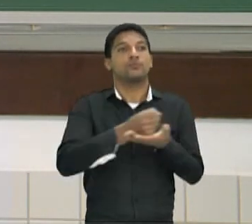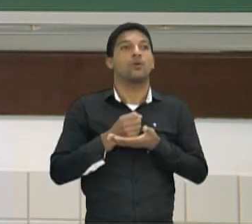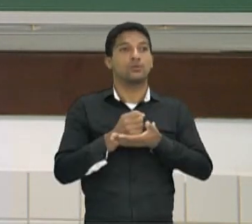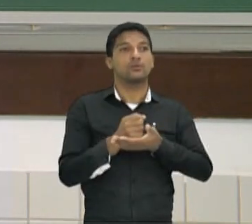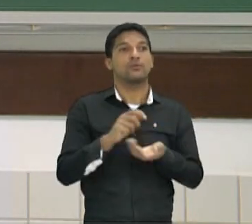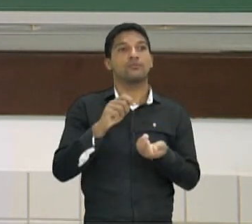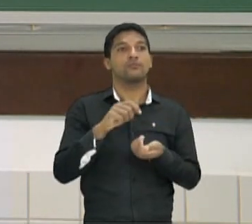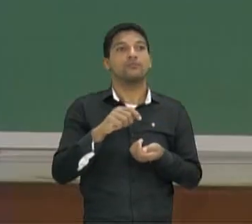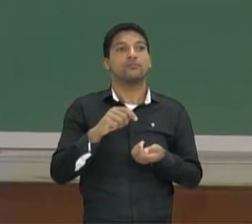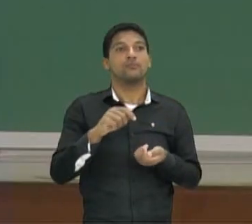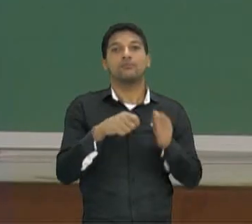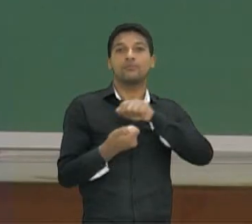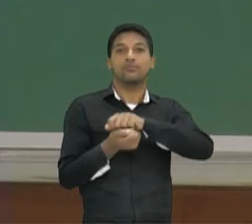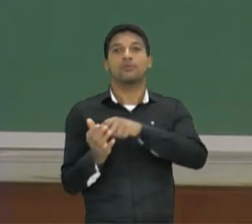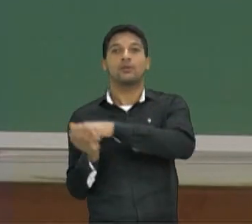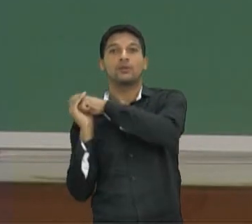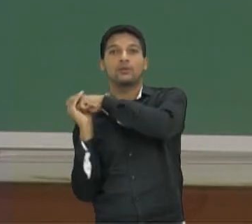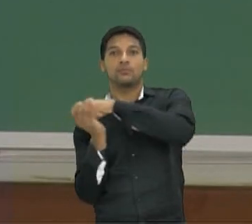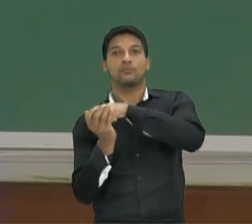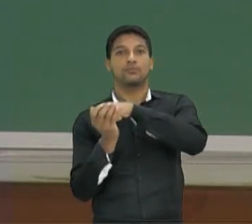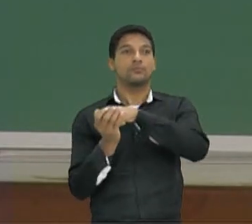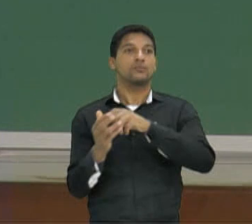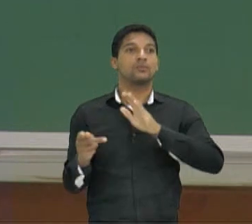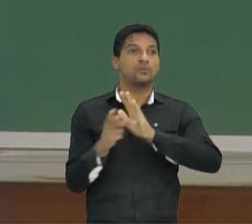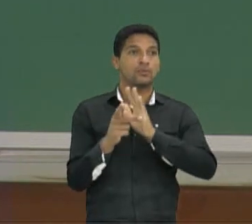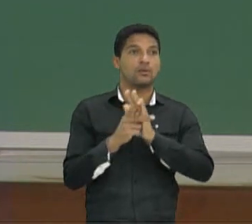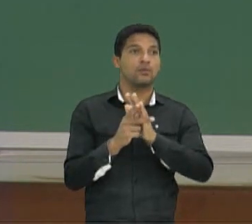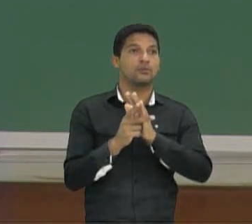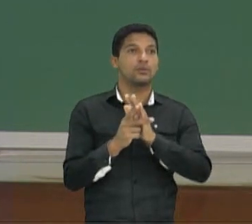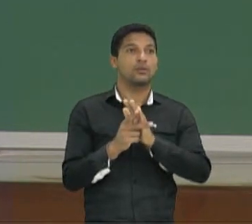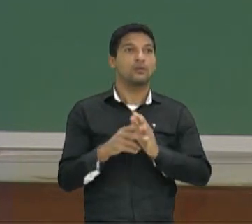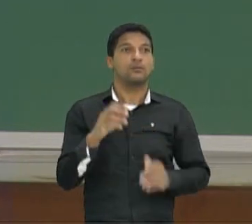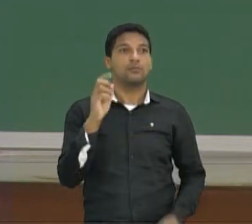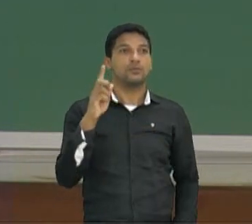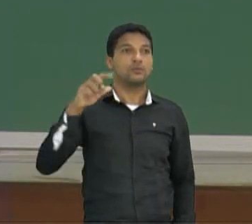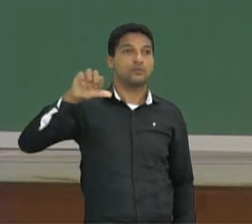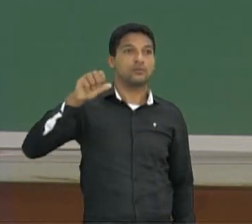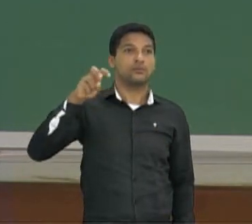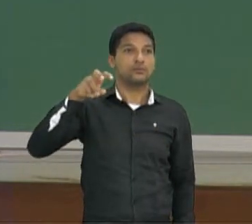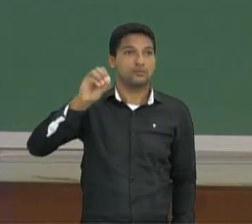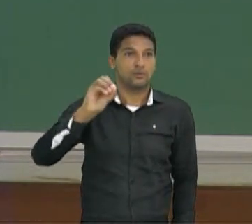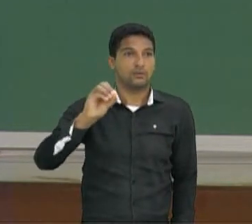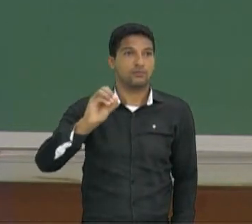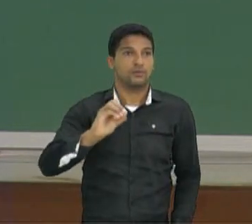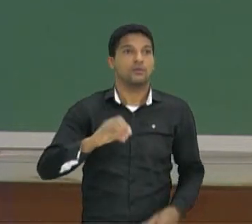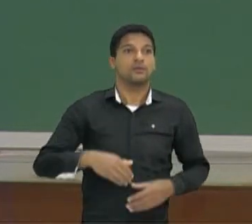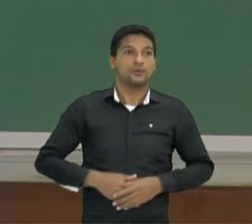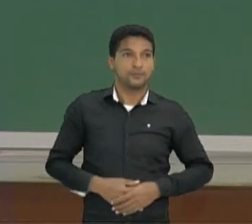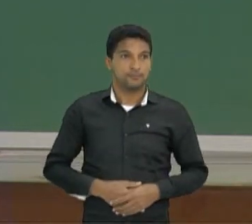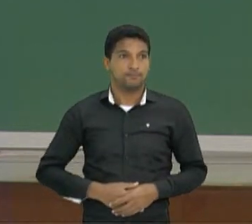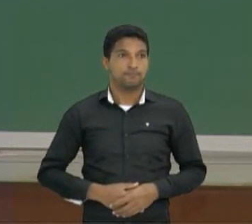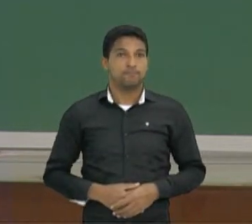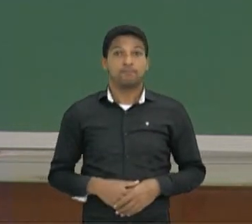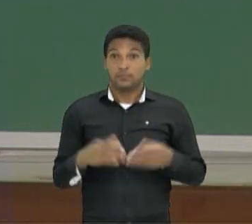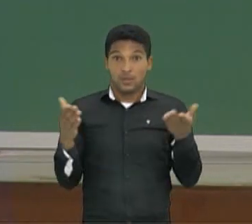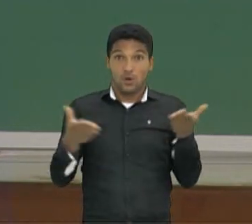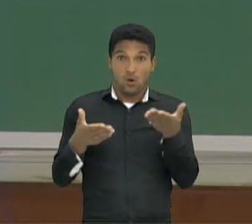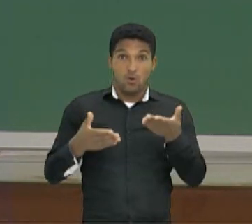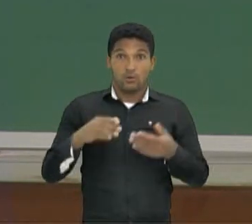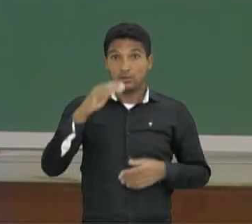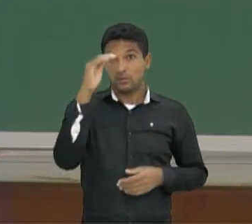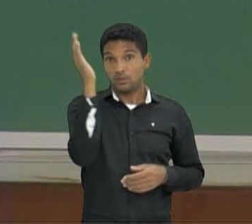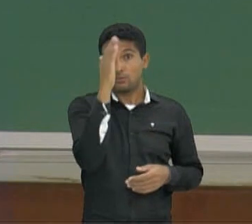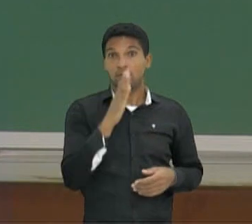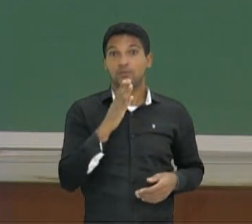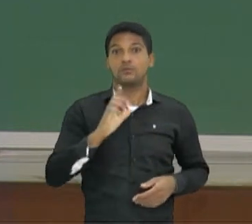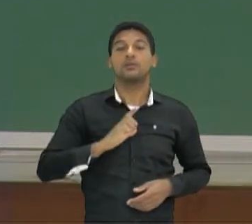considerável, né? No início do século XX, algumas equipes foram criadas para a disputa de uma liga. Atualmente, então, hoje no Brasil, nós temos cerca